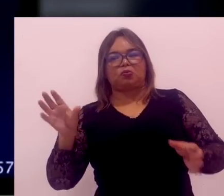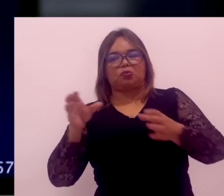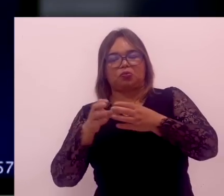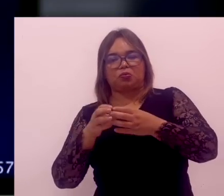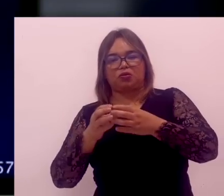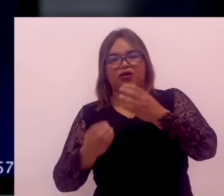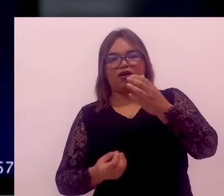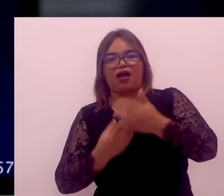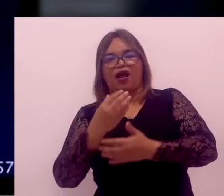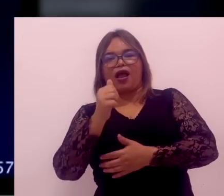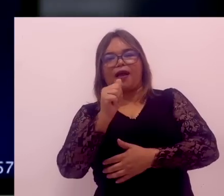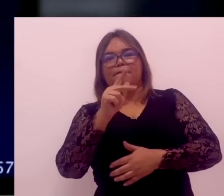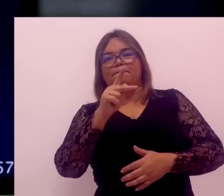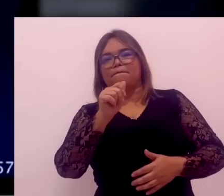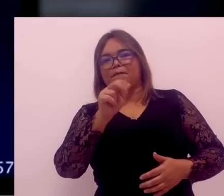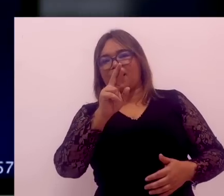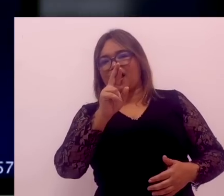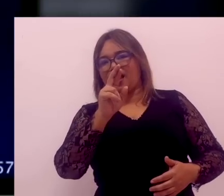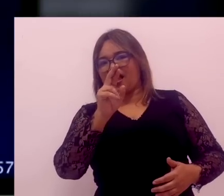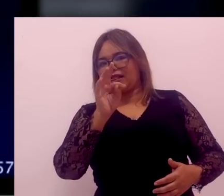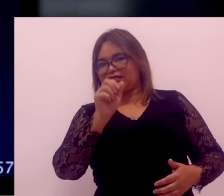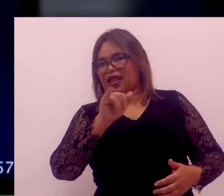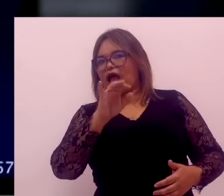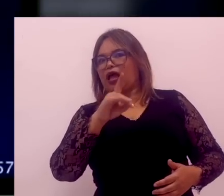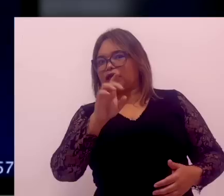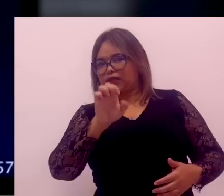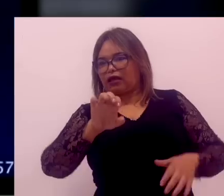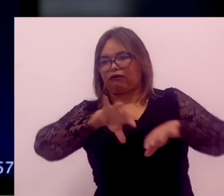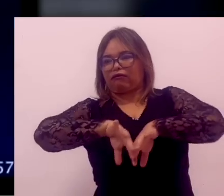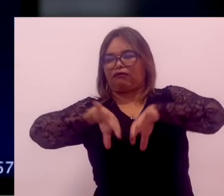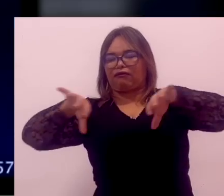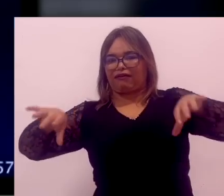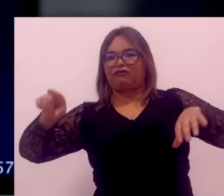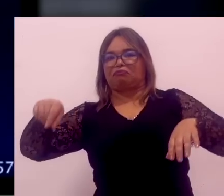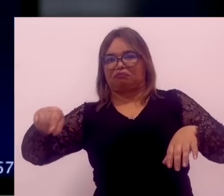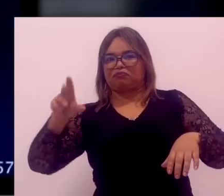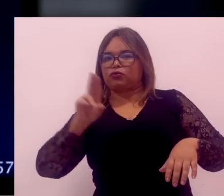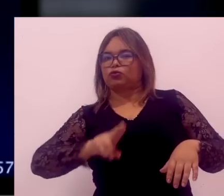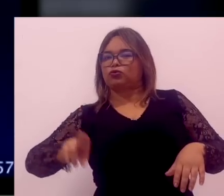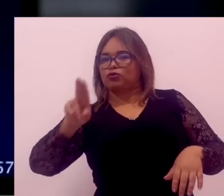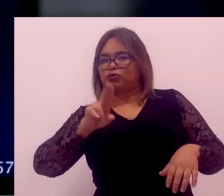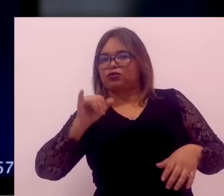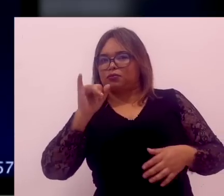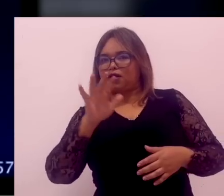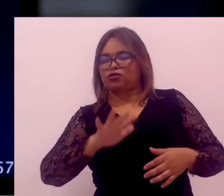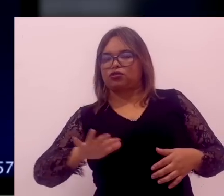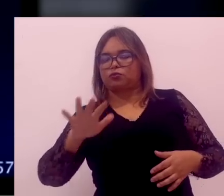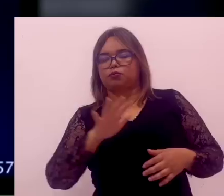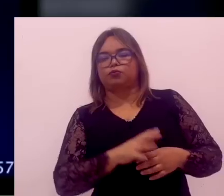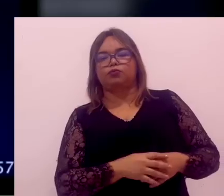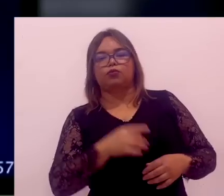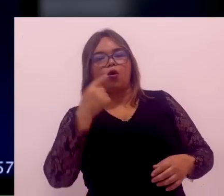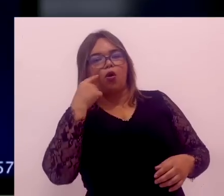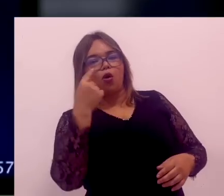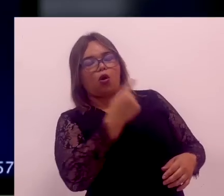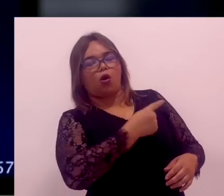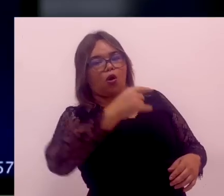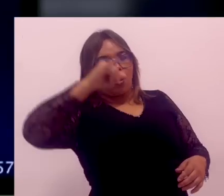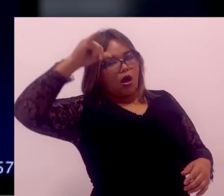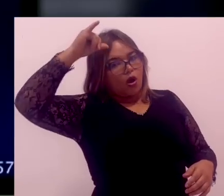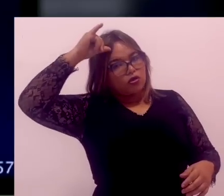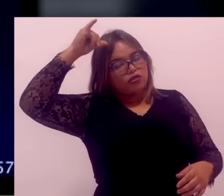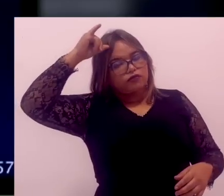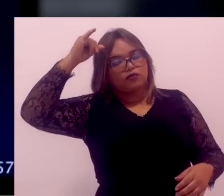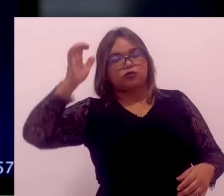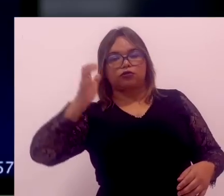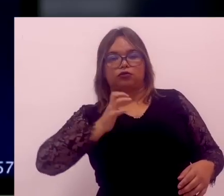A cornucópia, ou chifre da abundância, era um duplo simbolismo sexual. O chifre era masculino e a parte de